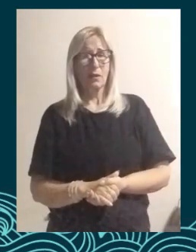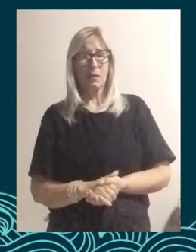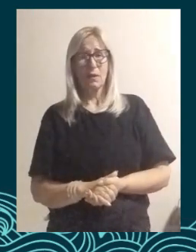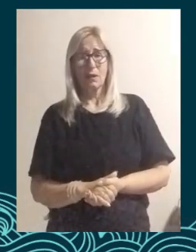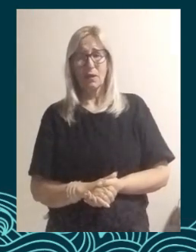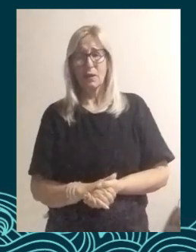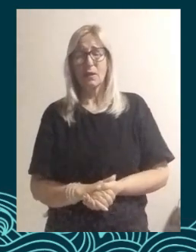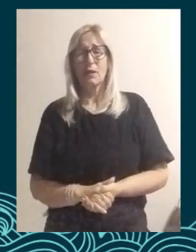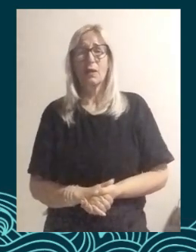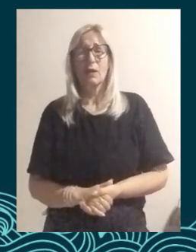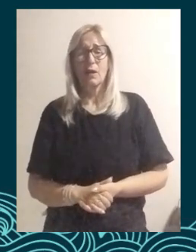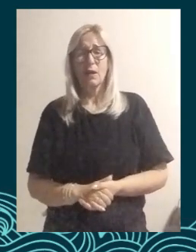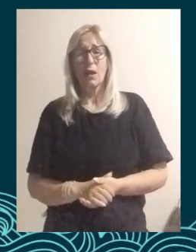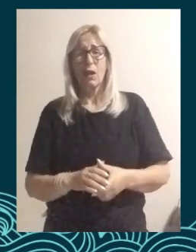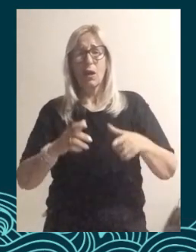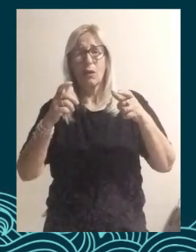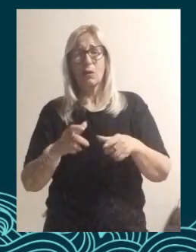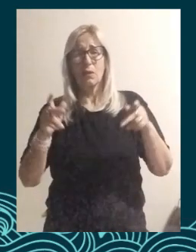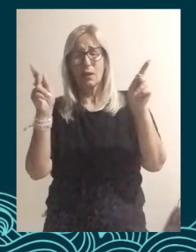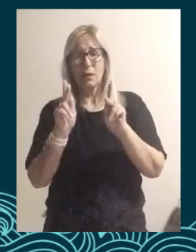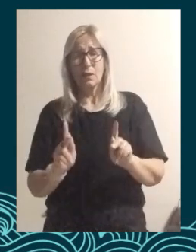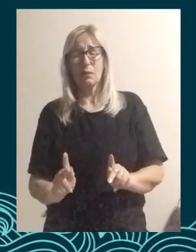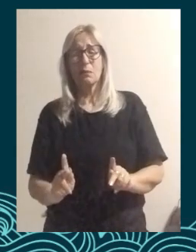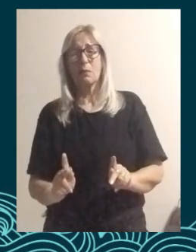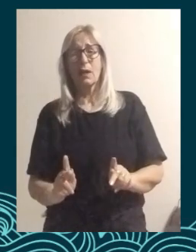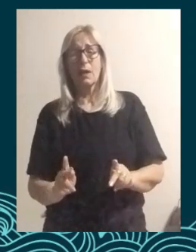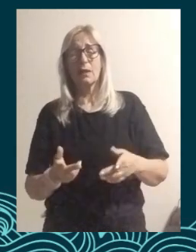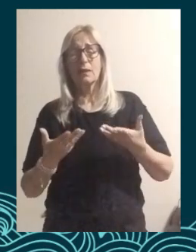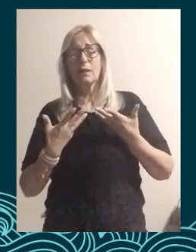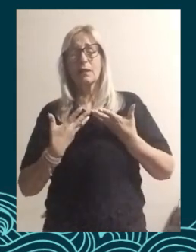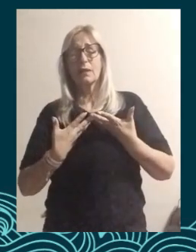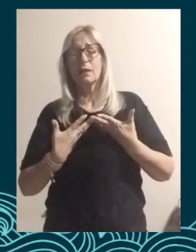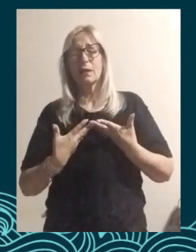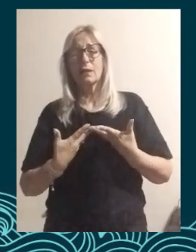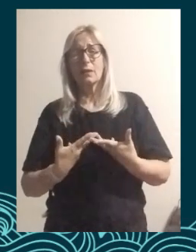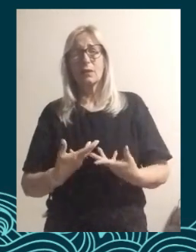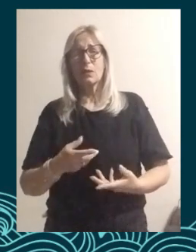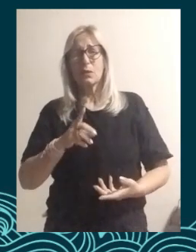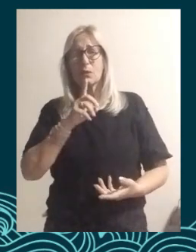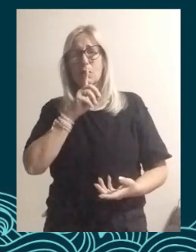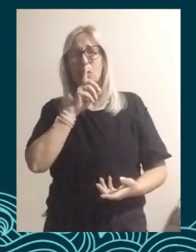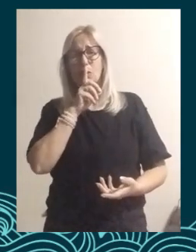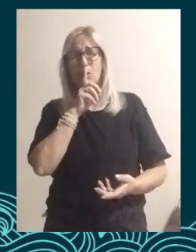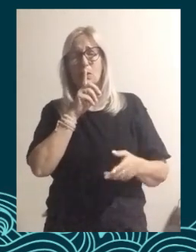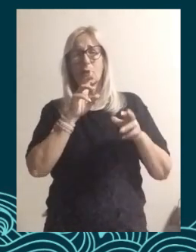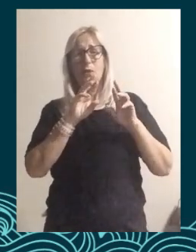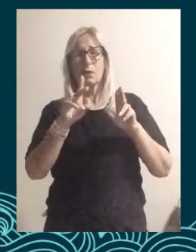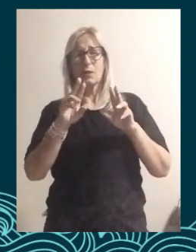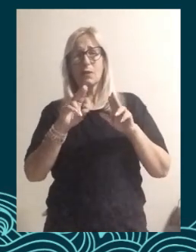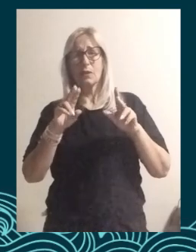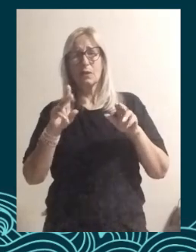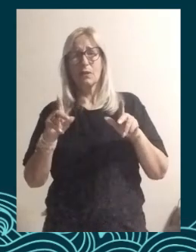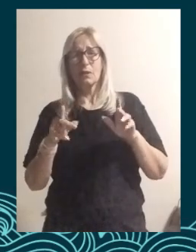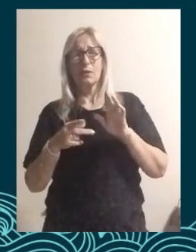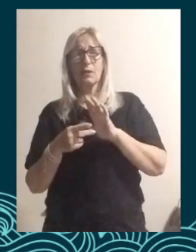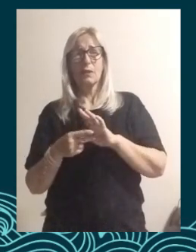né? De que era um lugar de Isso. paz, de tranquilidade, finalmente, tipo, um lugar que eu posso ter silêncio,